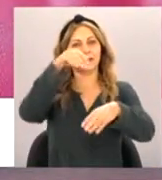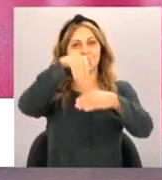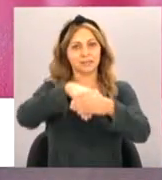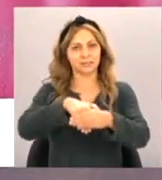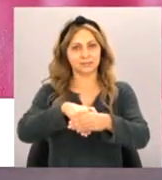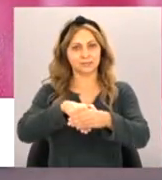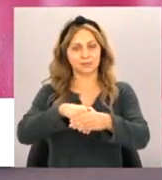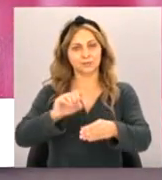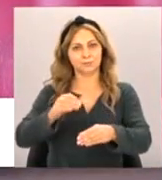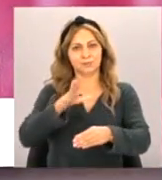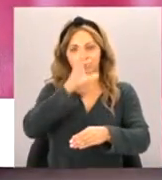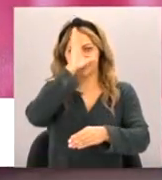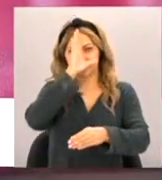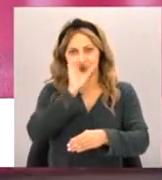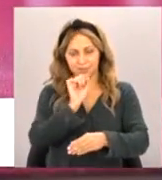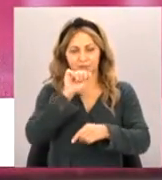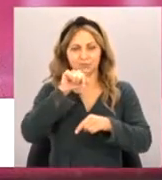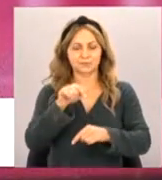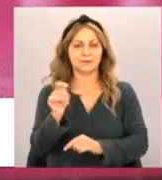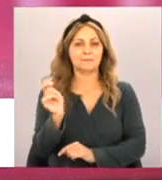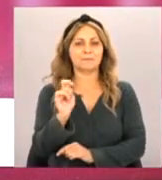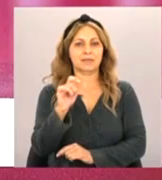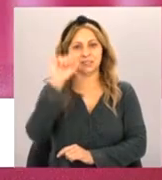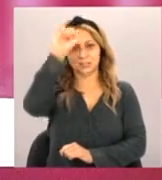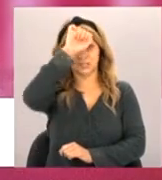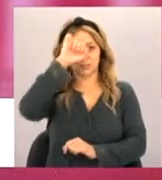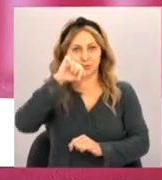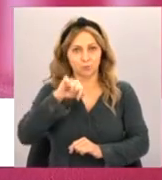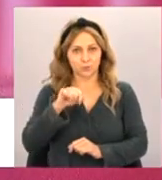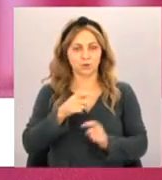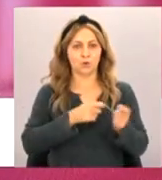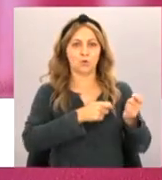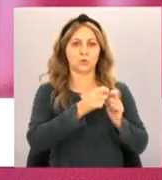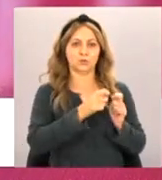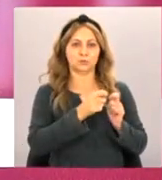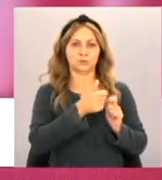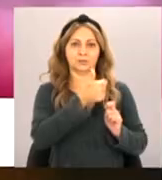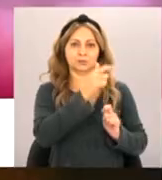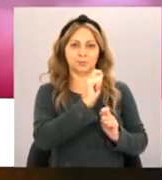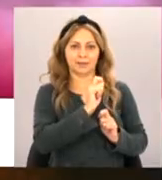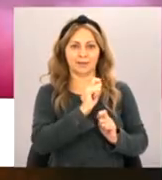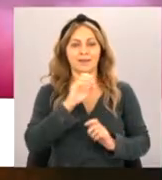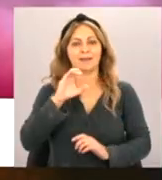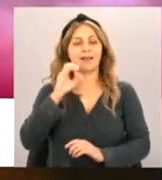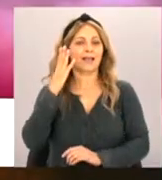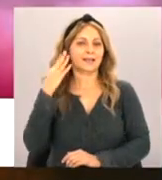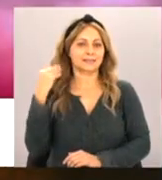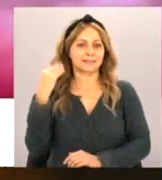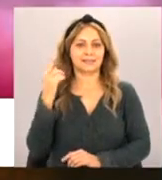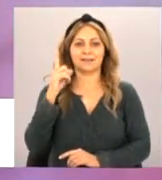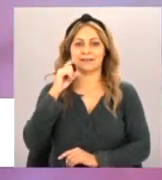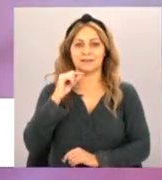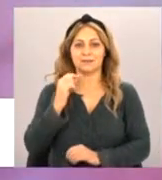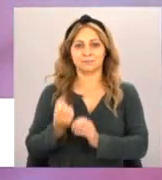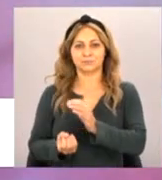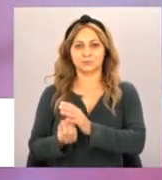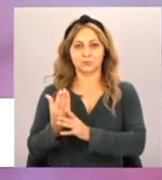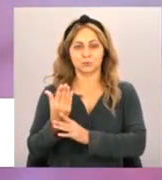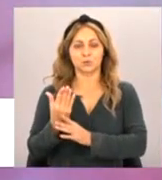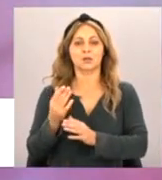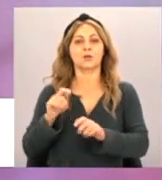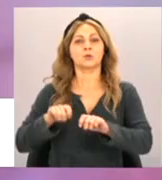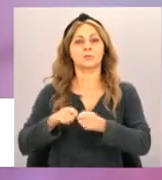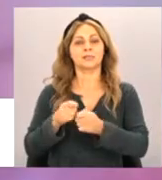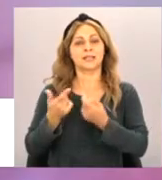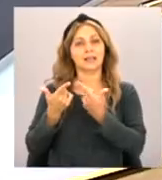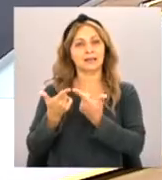deste mês de janeiro hoje com a curvatura do bloco de esquerda Catarina Martins e o fundador do livro